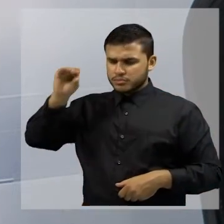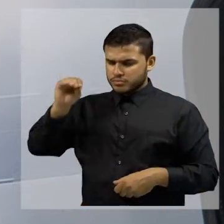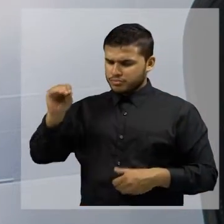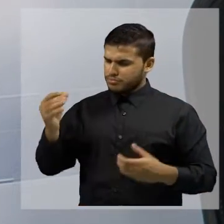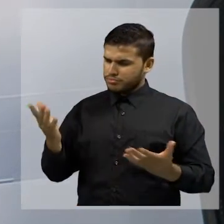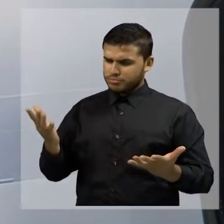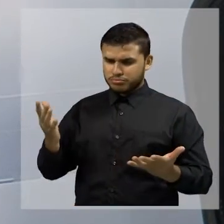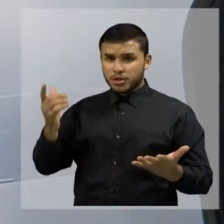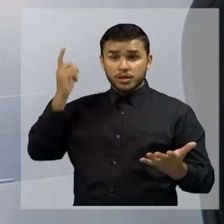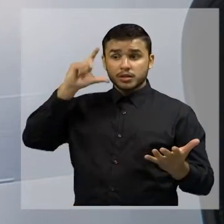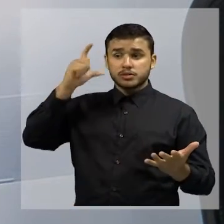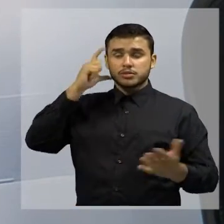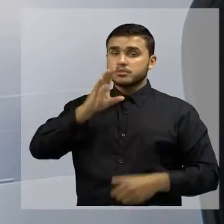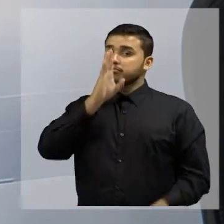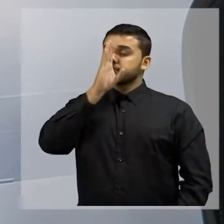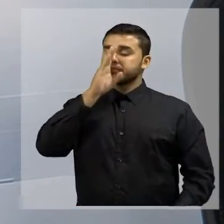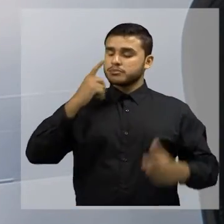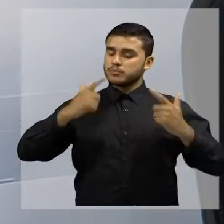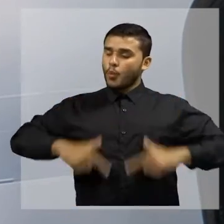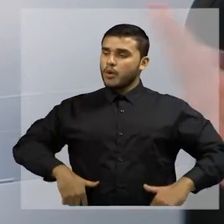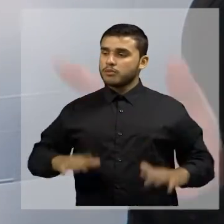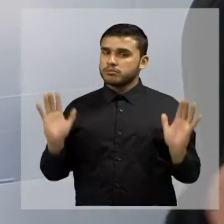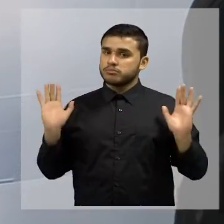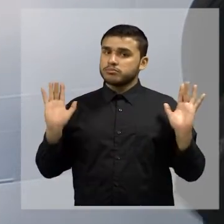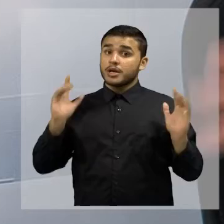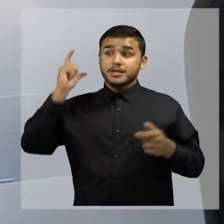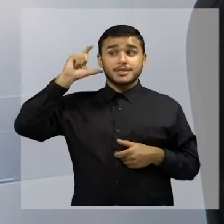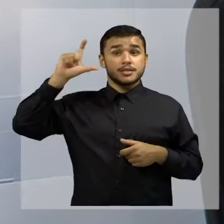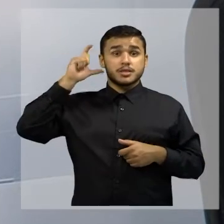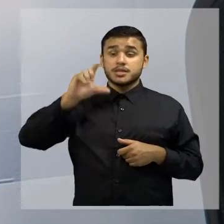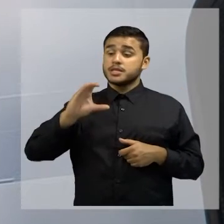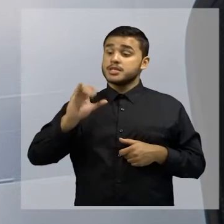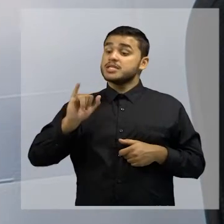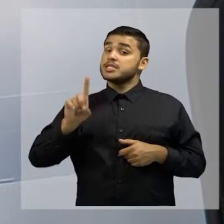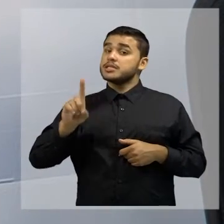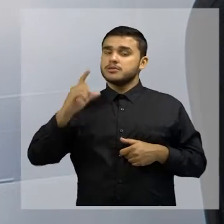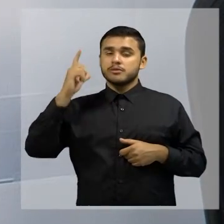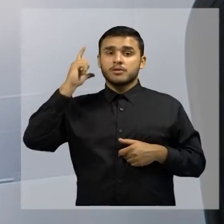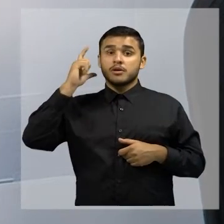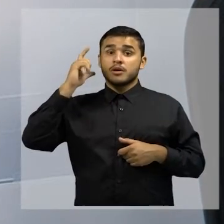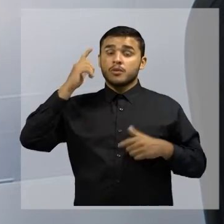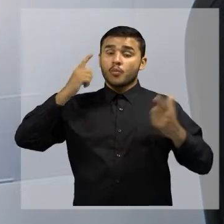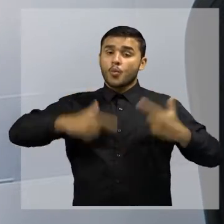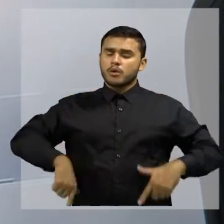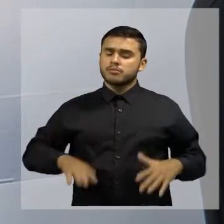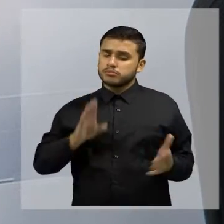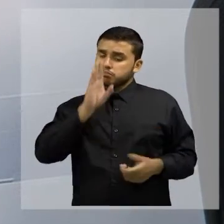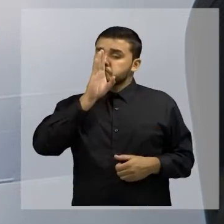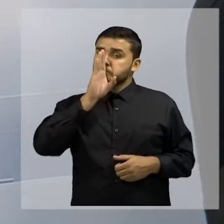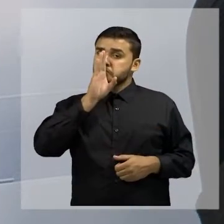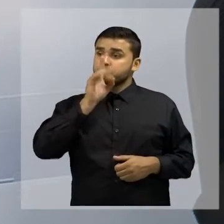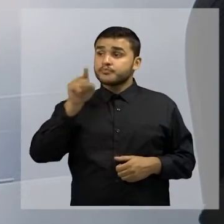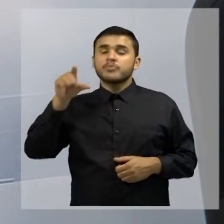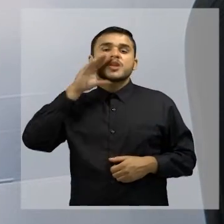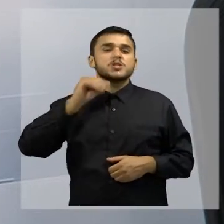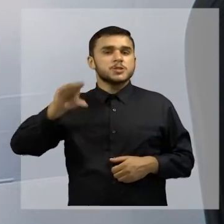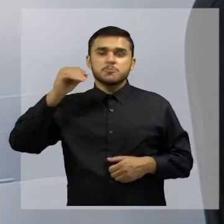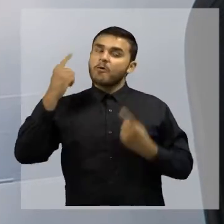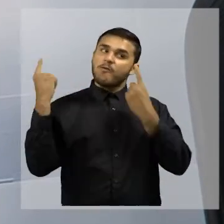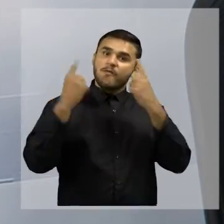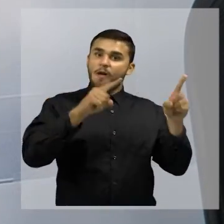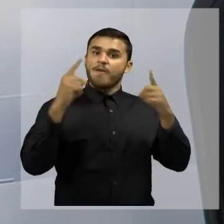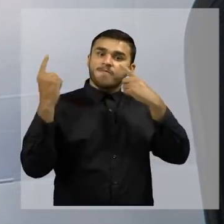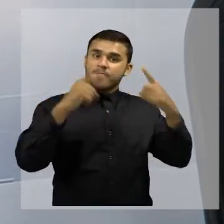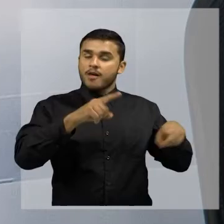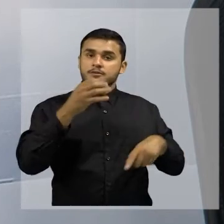Cid Gomes mantém uma certa neutralidade. Eu acho que até por conviver com a bancada petista no Senado e ser muito amigo